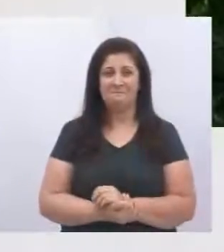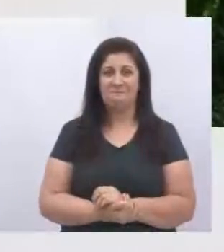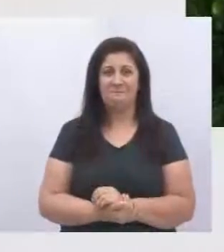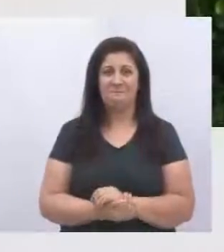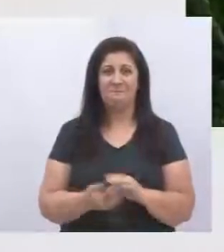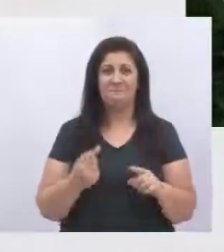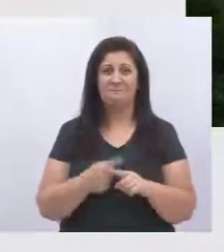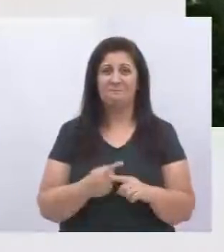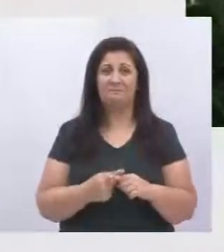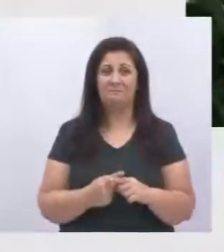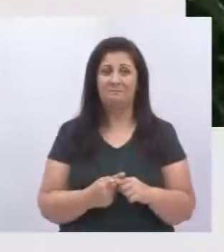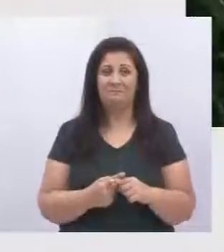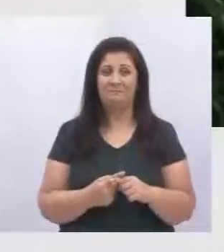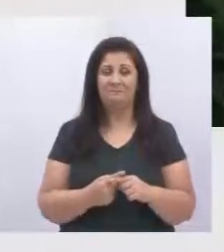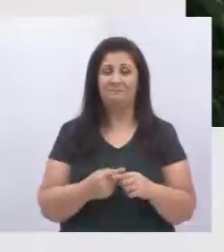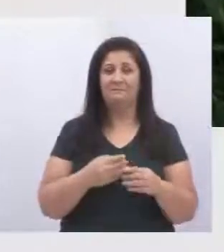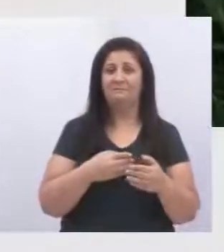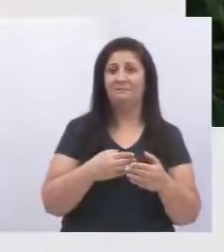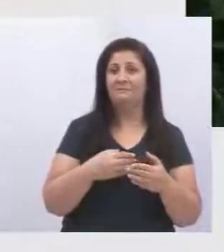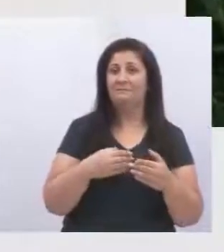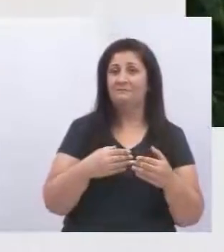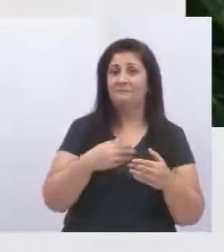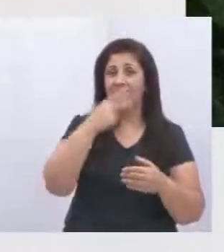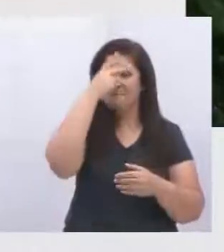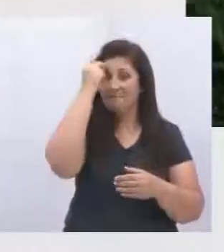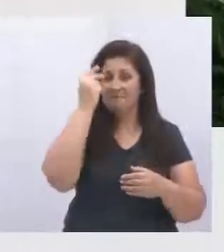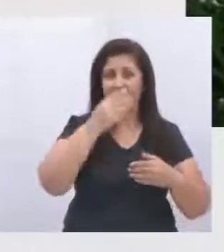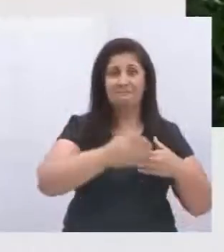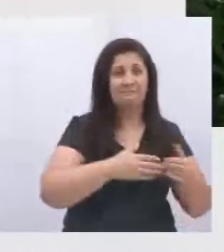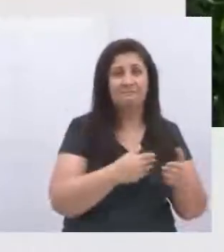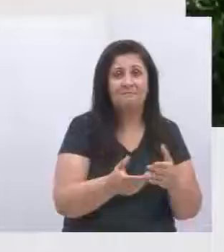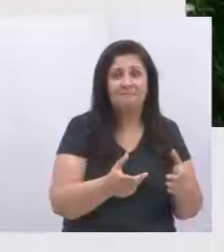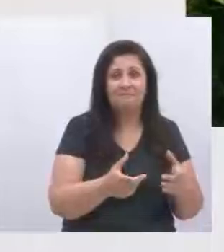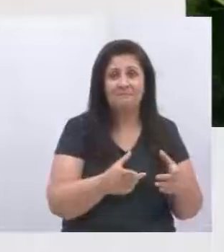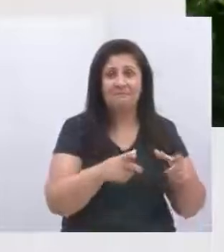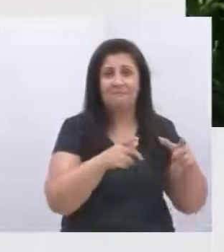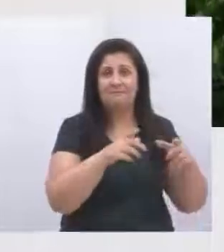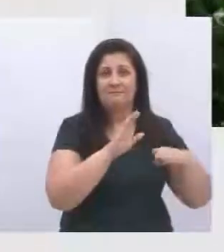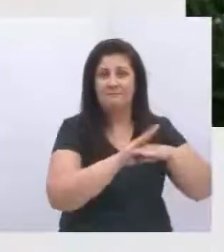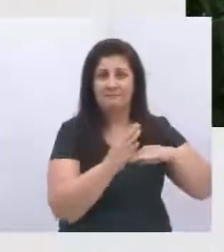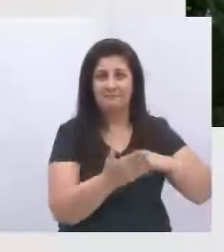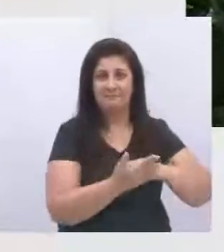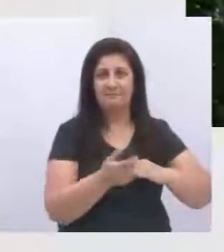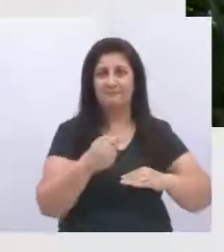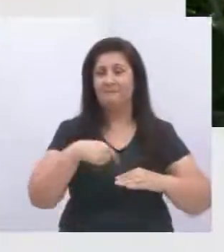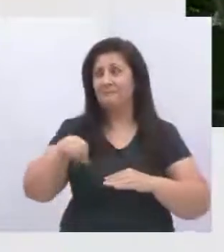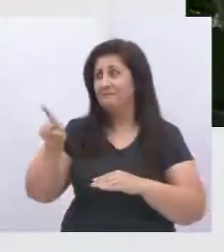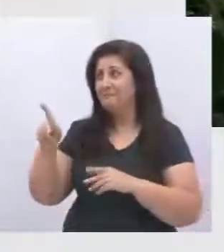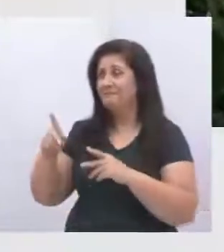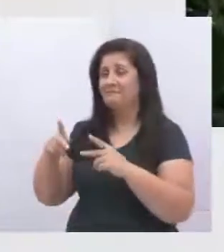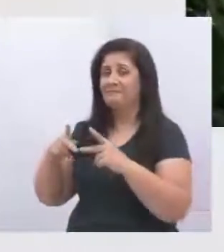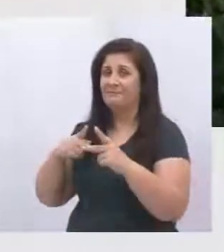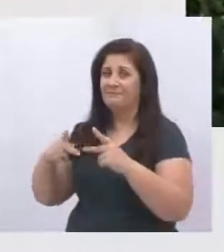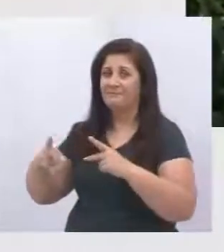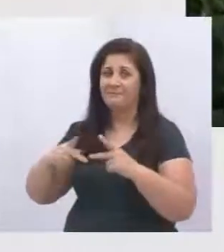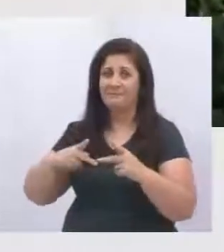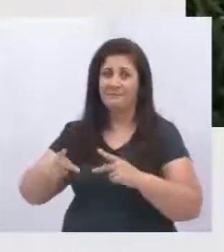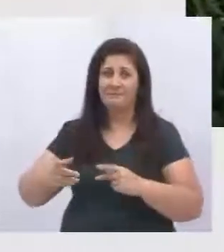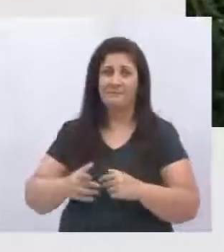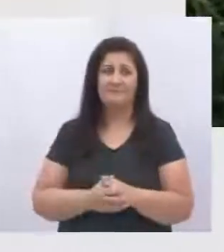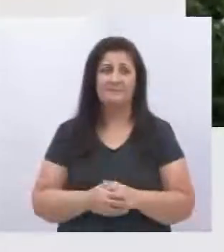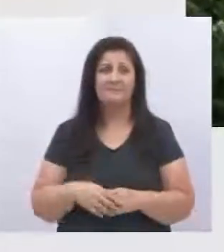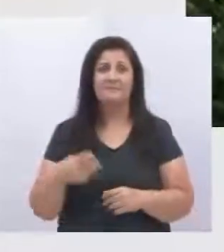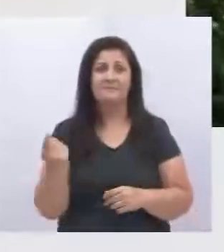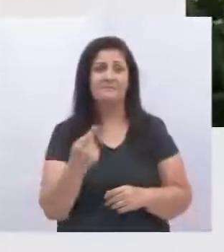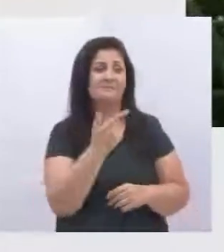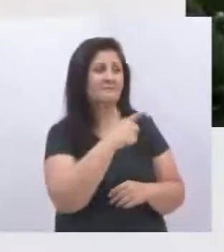aqui tanto faz gente do Parque Meia Lua que vai para a cidade de São José, com tanto vem gente do